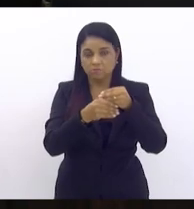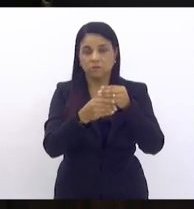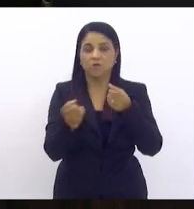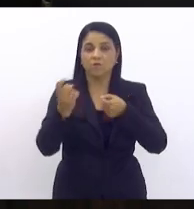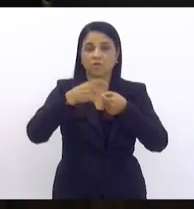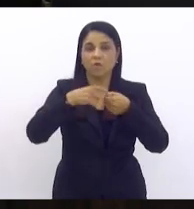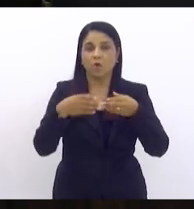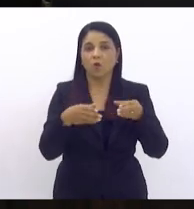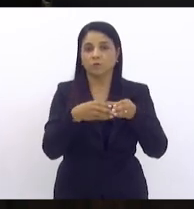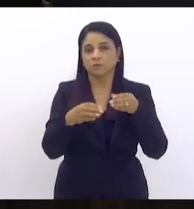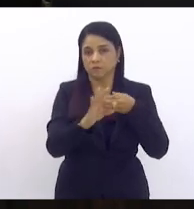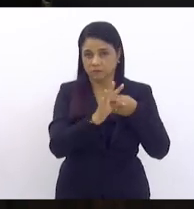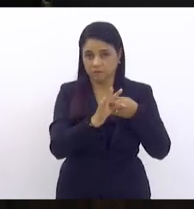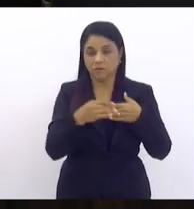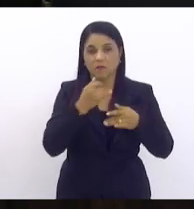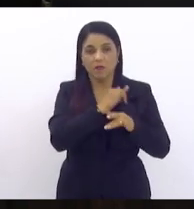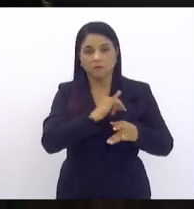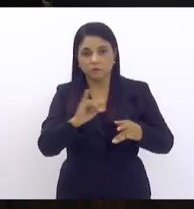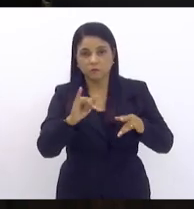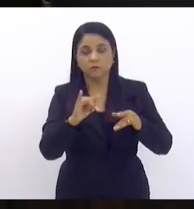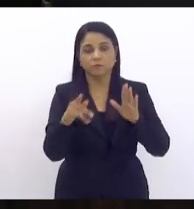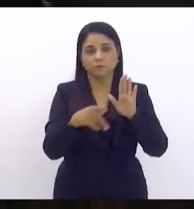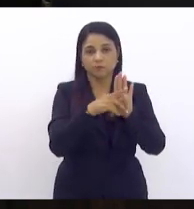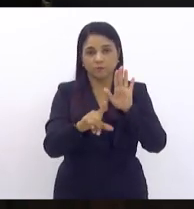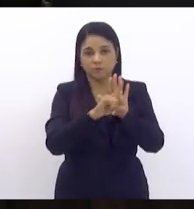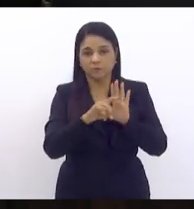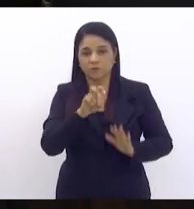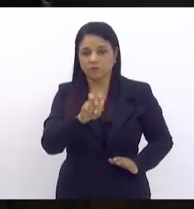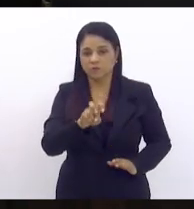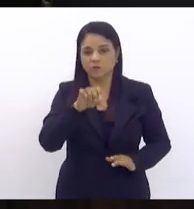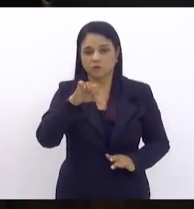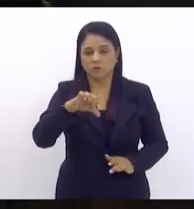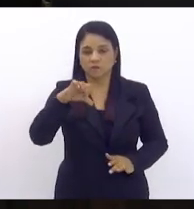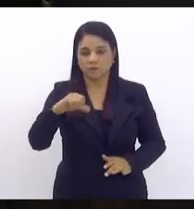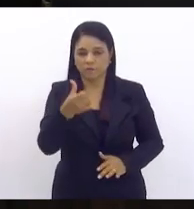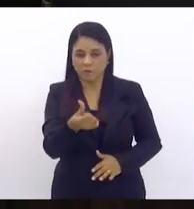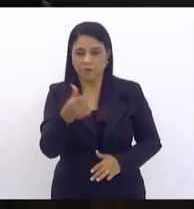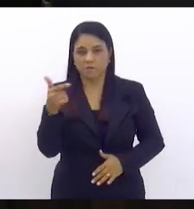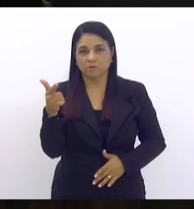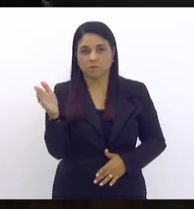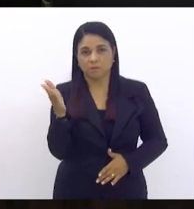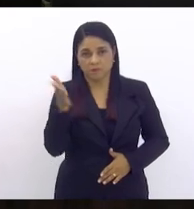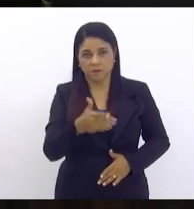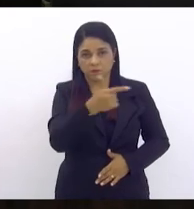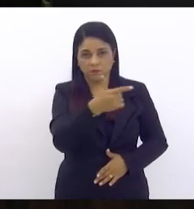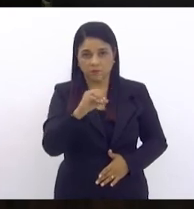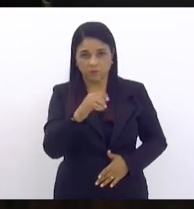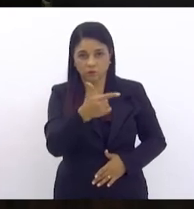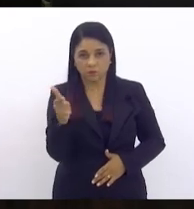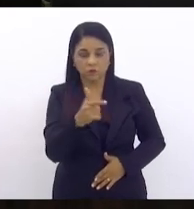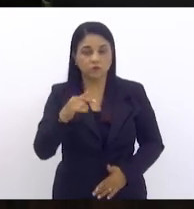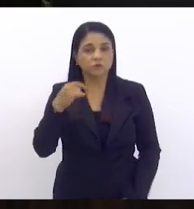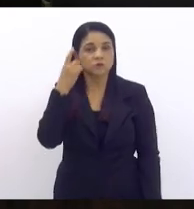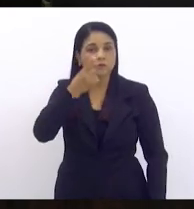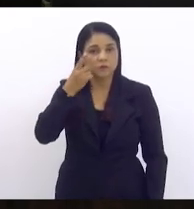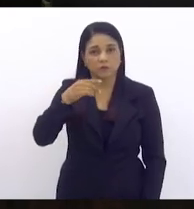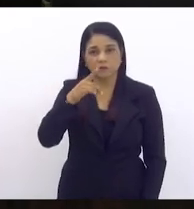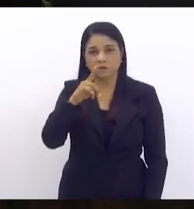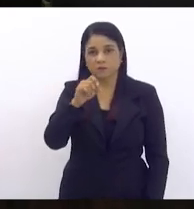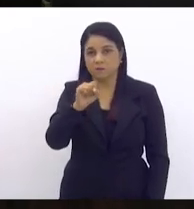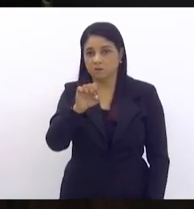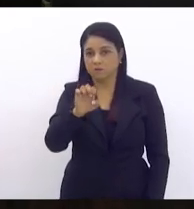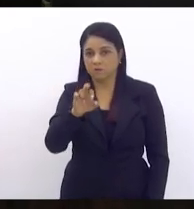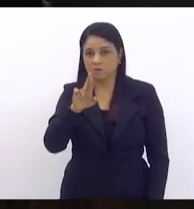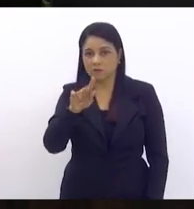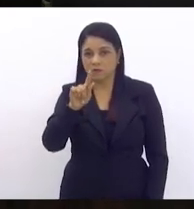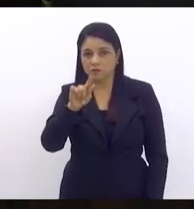às comissões. Anuncio o projeto de lei número 5996 de 2022, de autoria do deputado doutor Serginho, que denomina